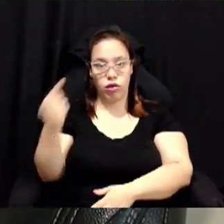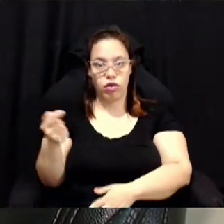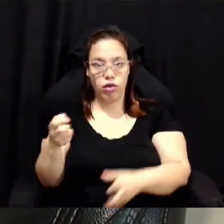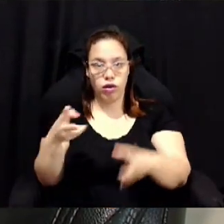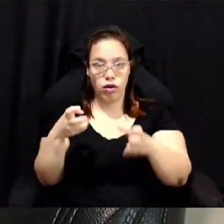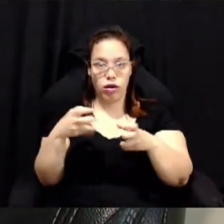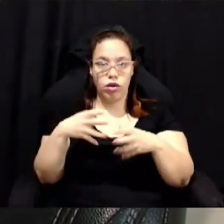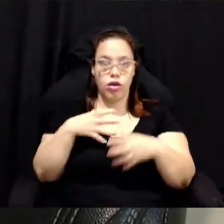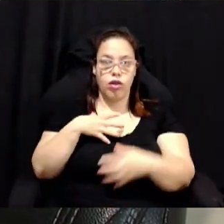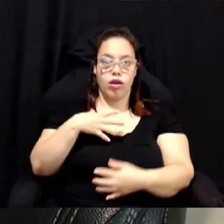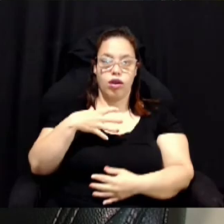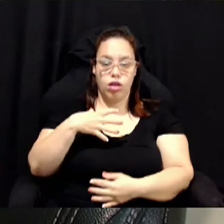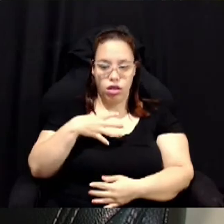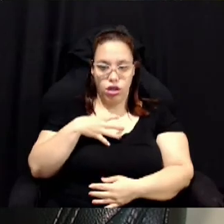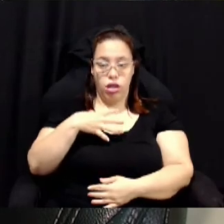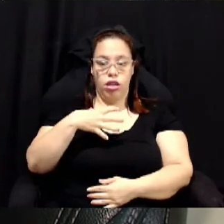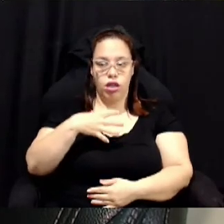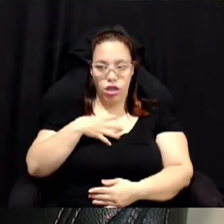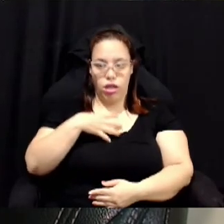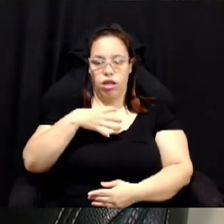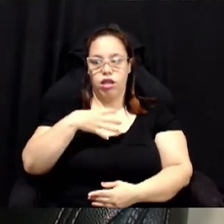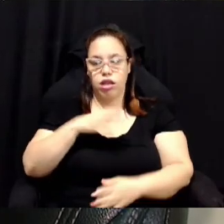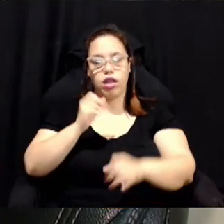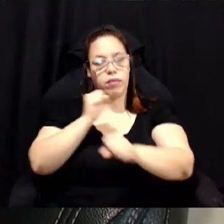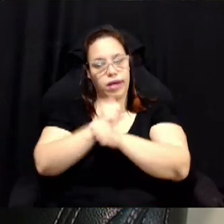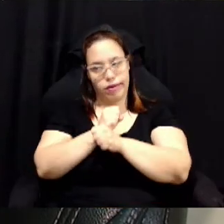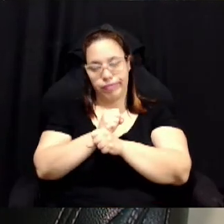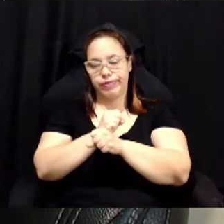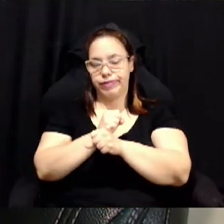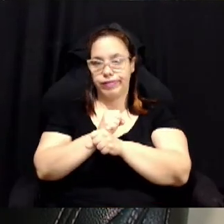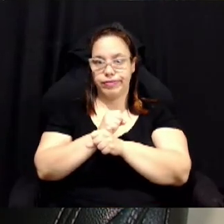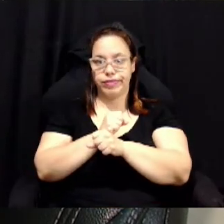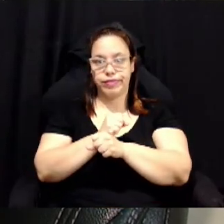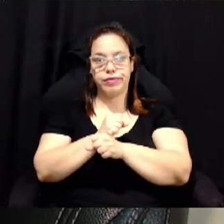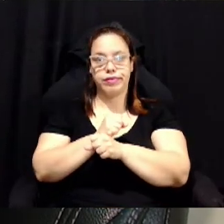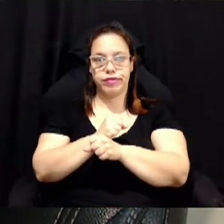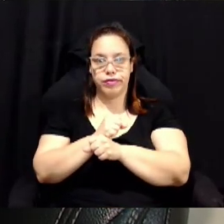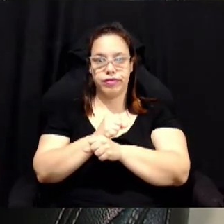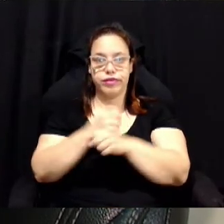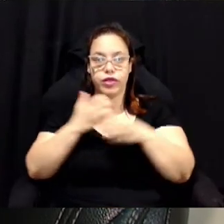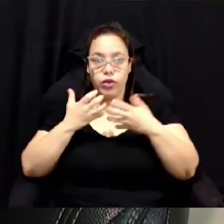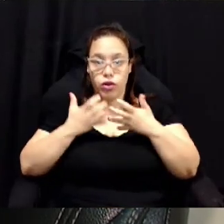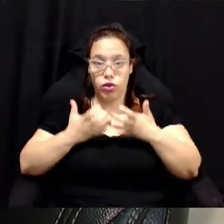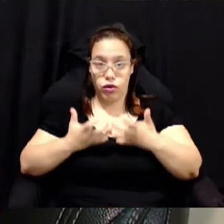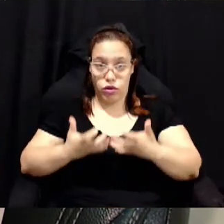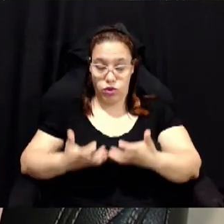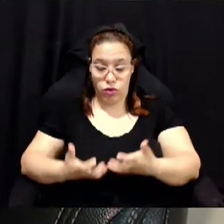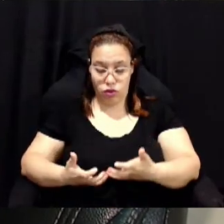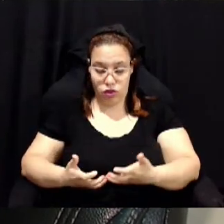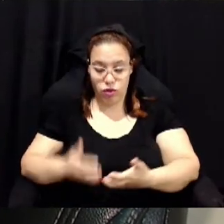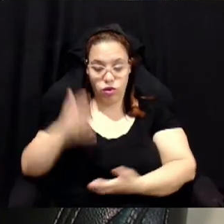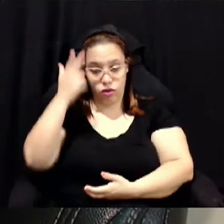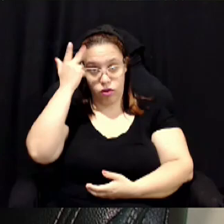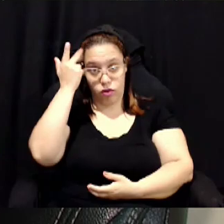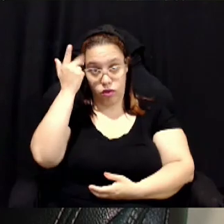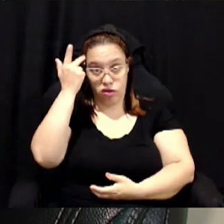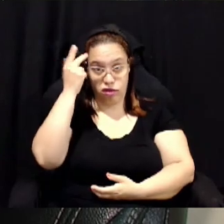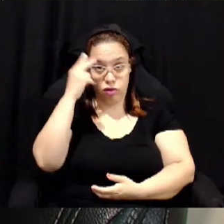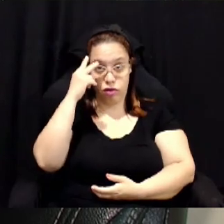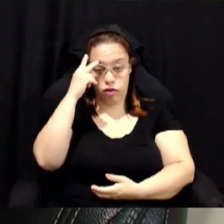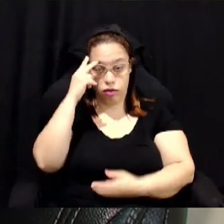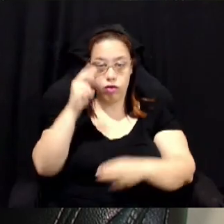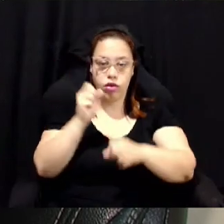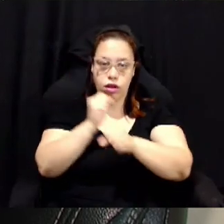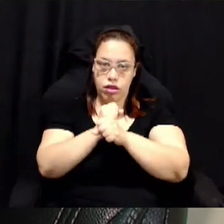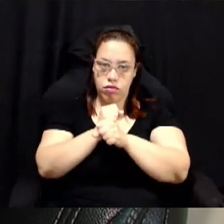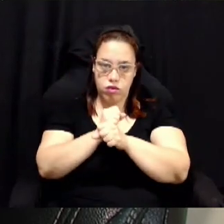um pouco mais, tem que parar. O cansaço, no cansaço normal, nesse caso, você parou,